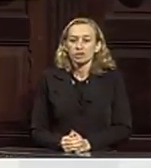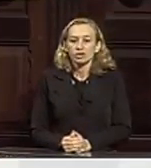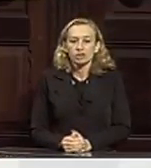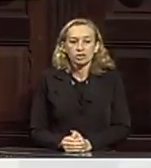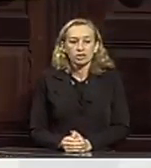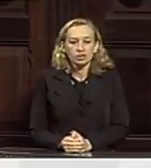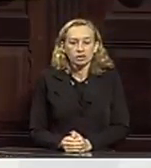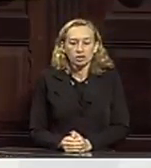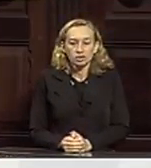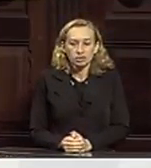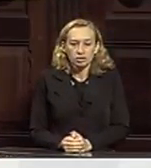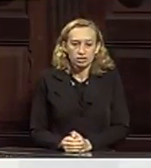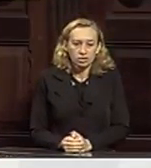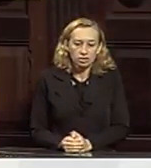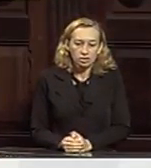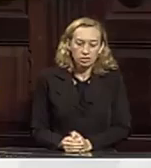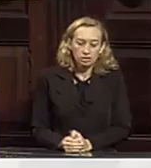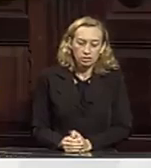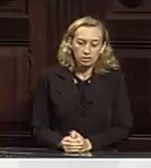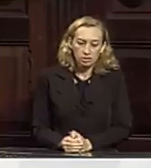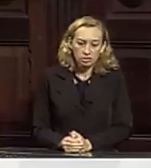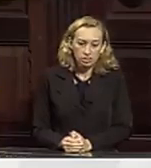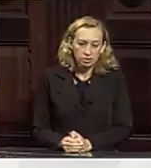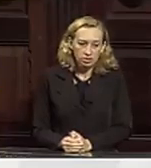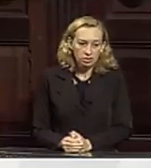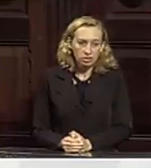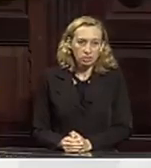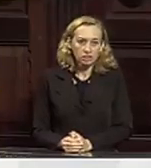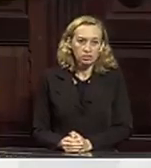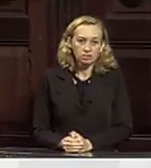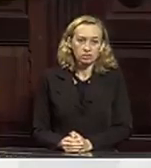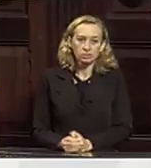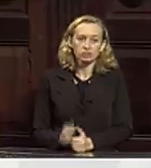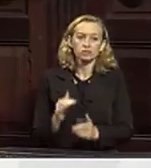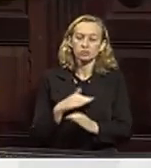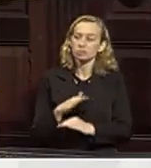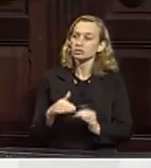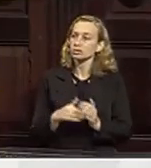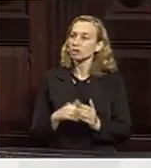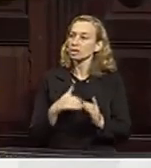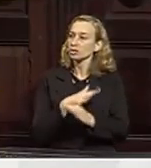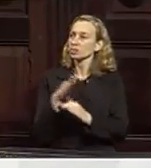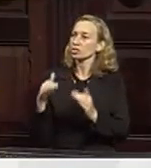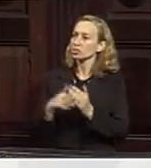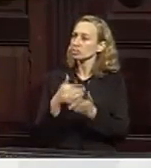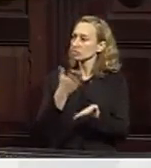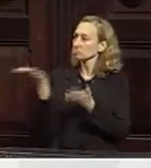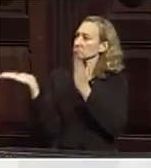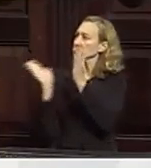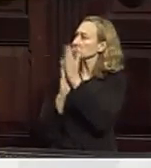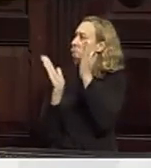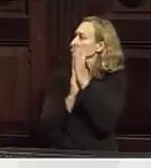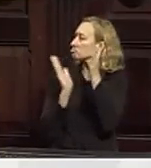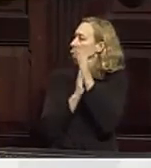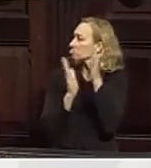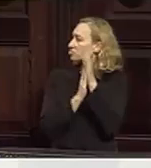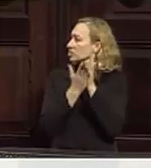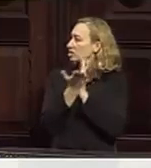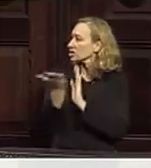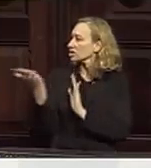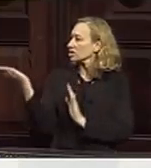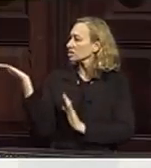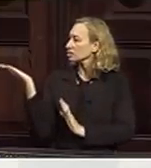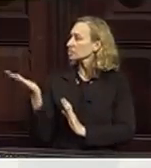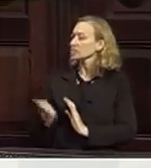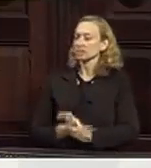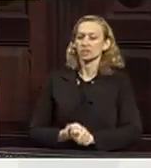muita saliva, muito suor para isso. Sobretudo, servidores e servidoras, parabéns! Foi a melhor coisa